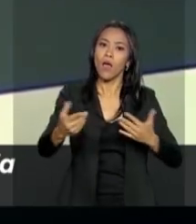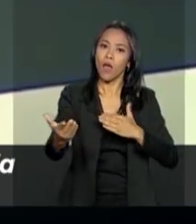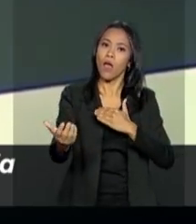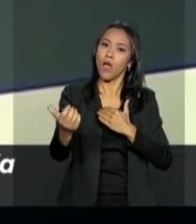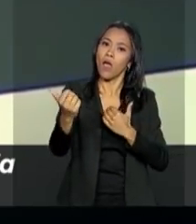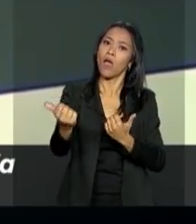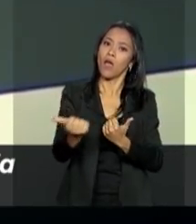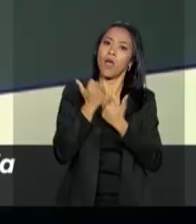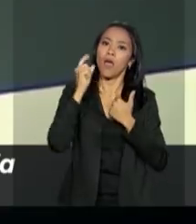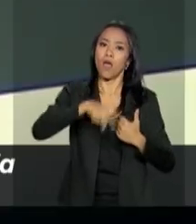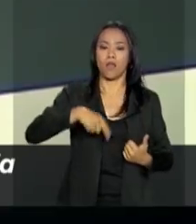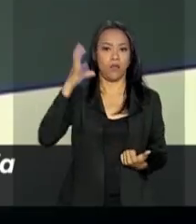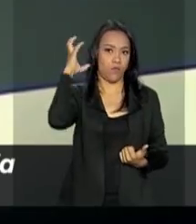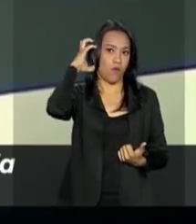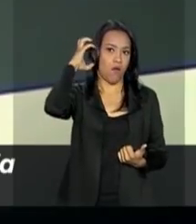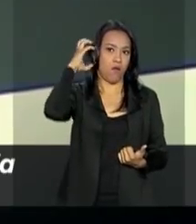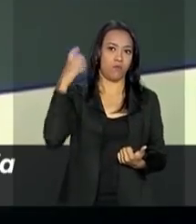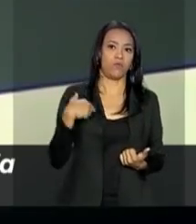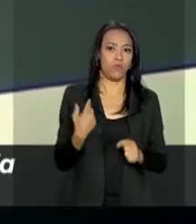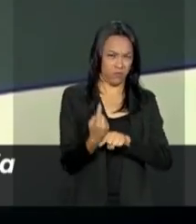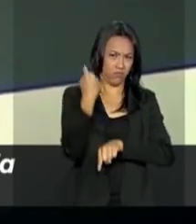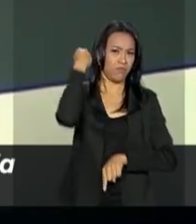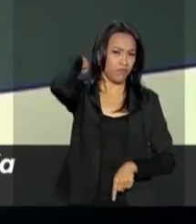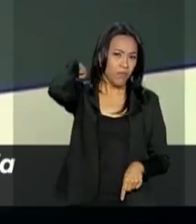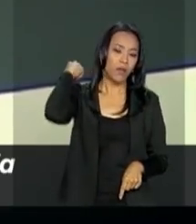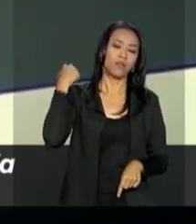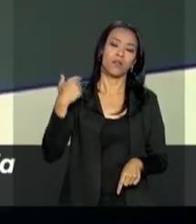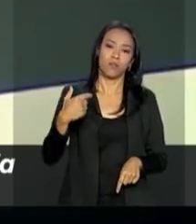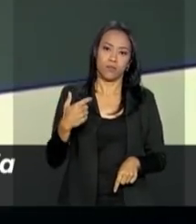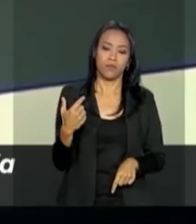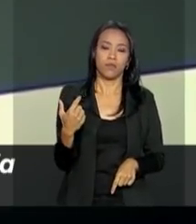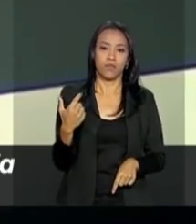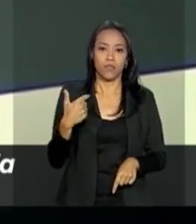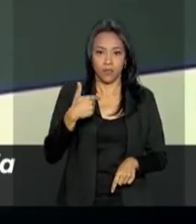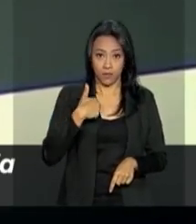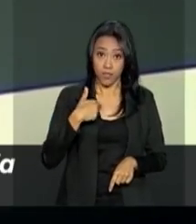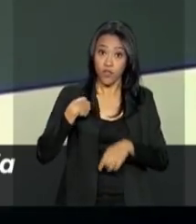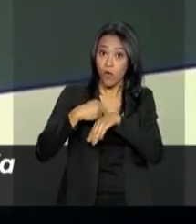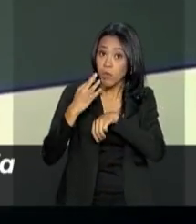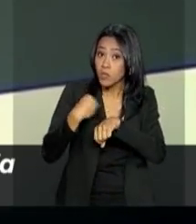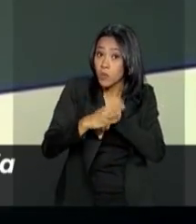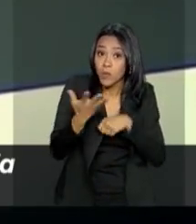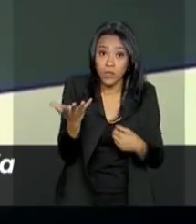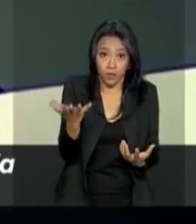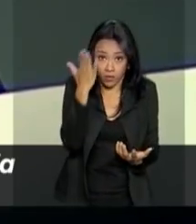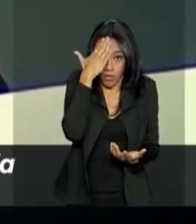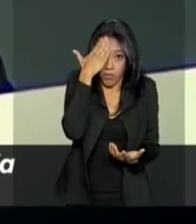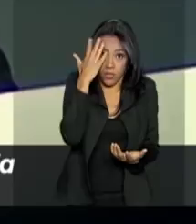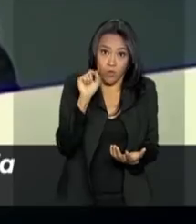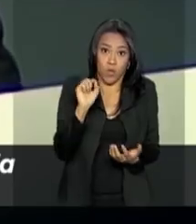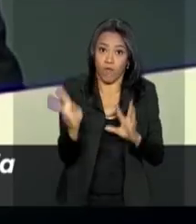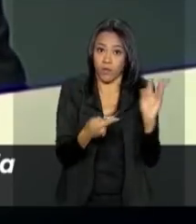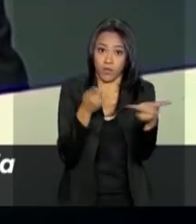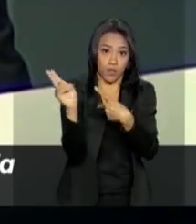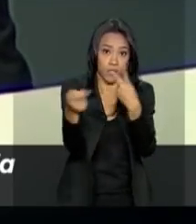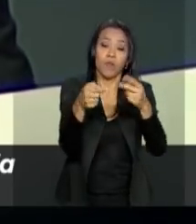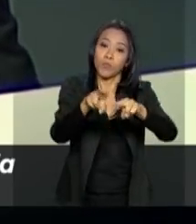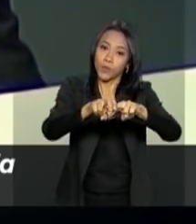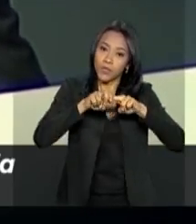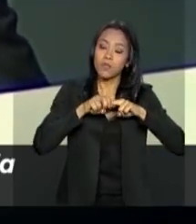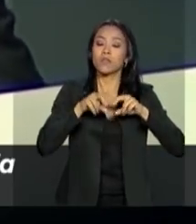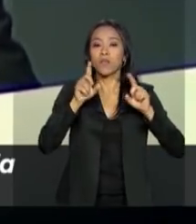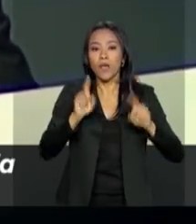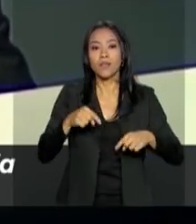emissora de rádio que me trazia naquela oportunidade informações portanto é exatamente essa